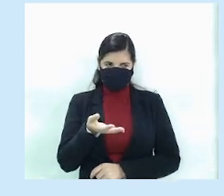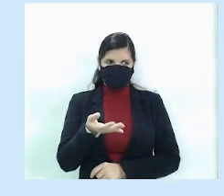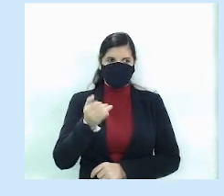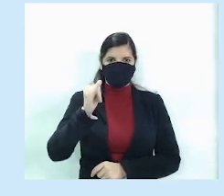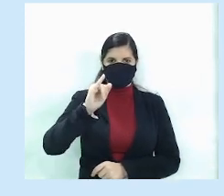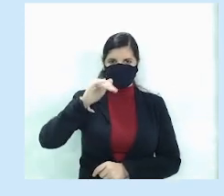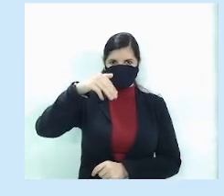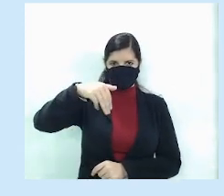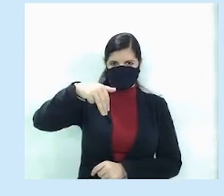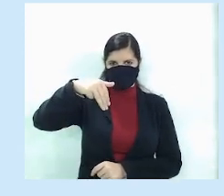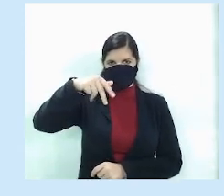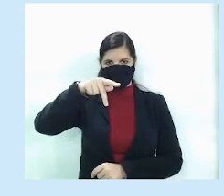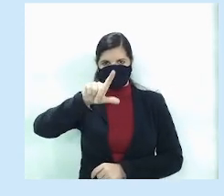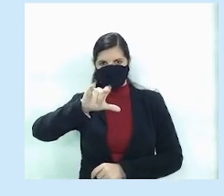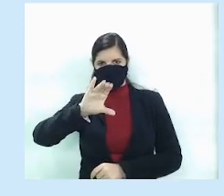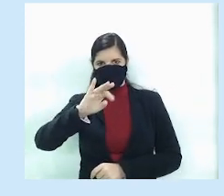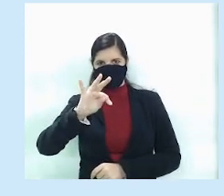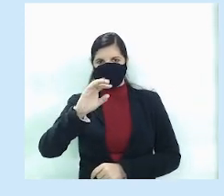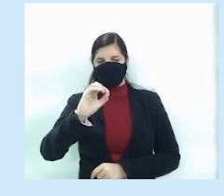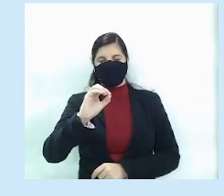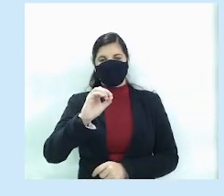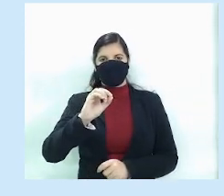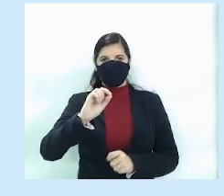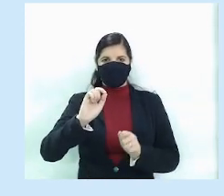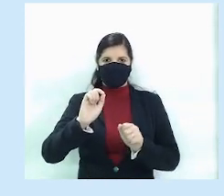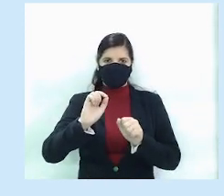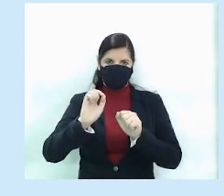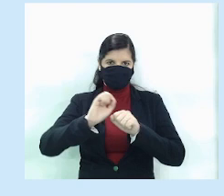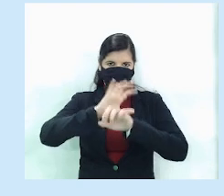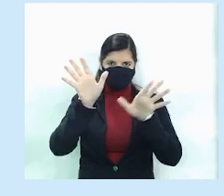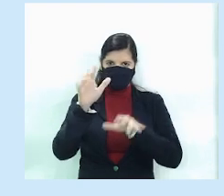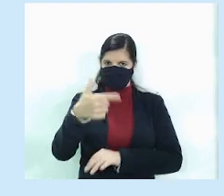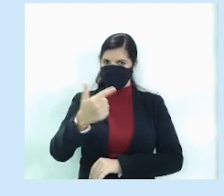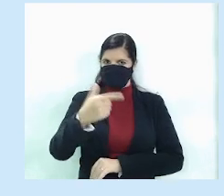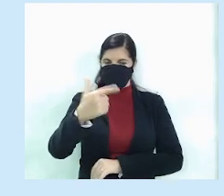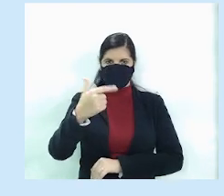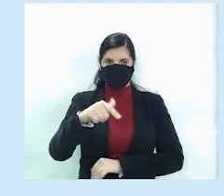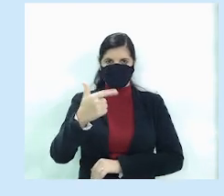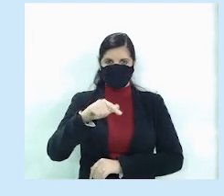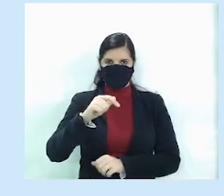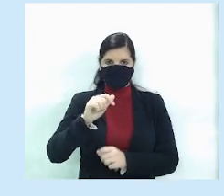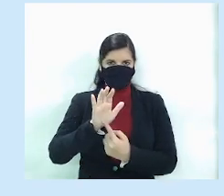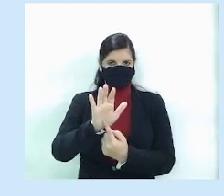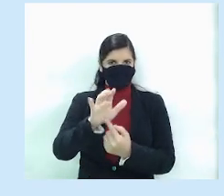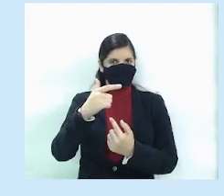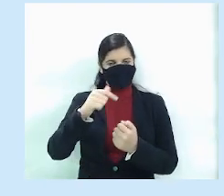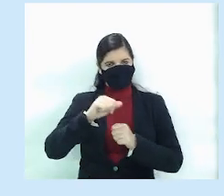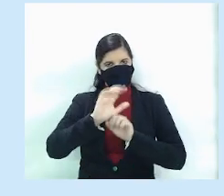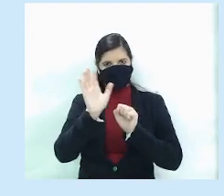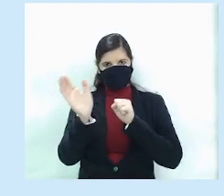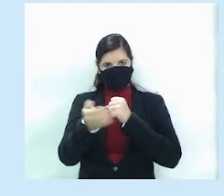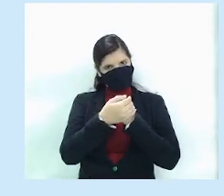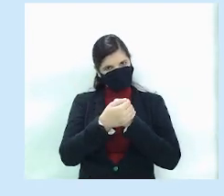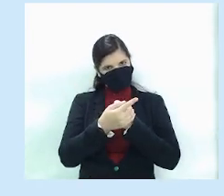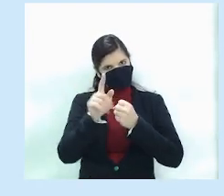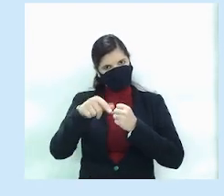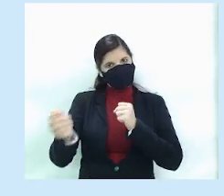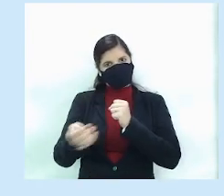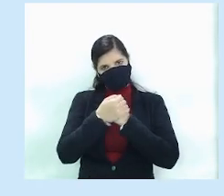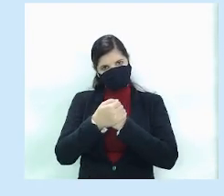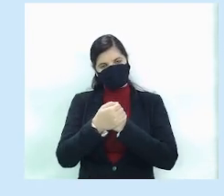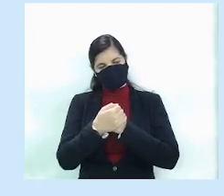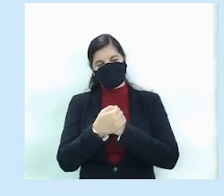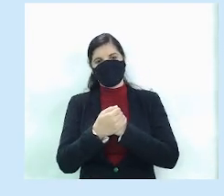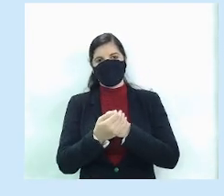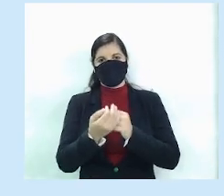só, o implícito é algo que não está explícito, ou seja, que não está aparente ali, né? Não está no texto